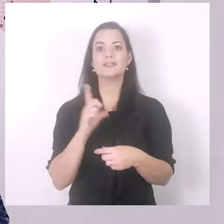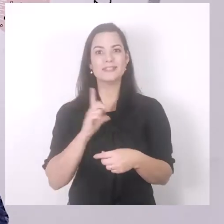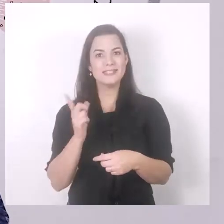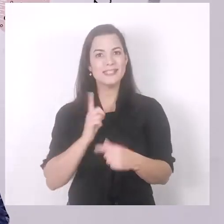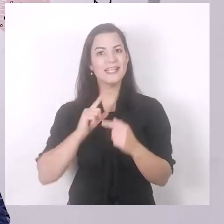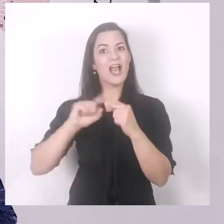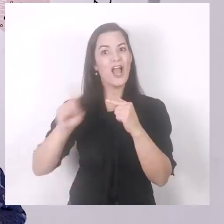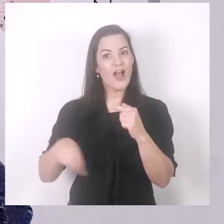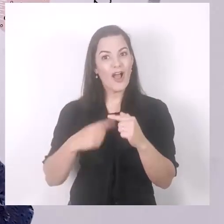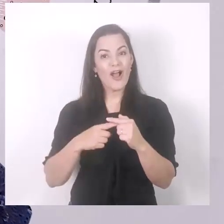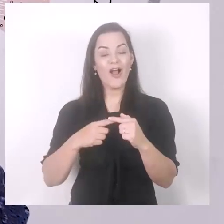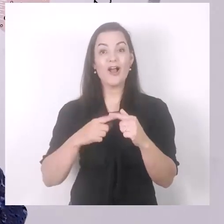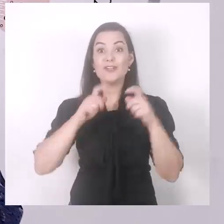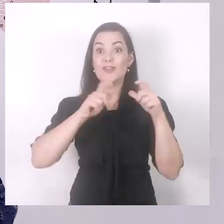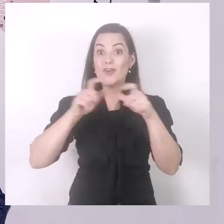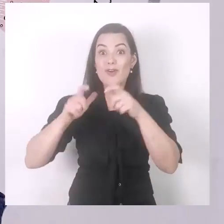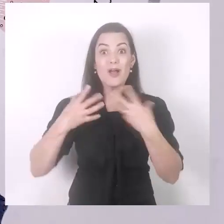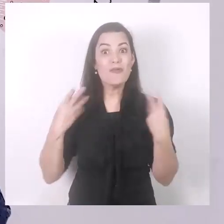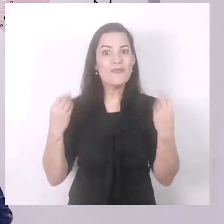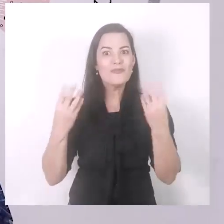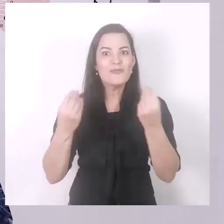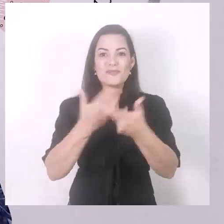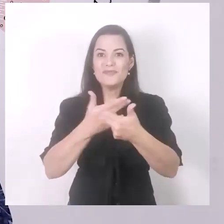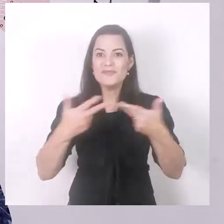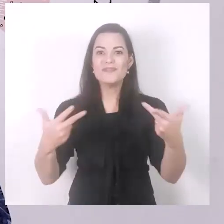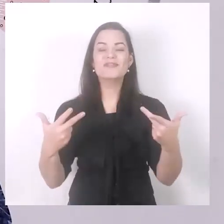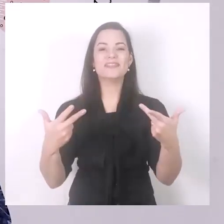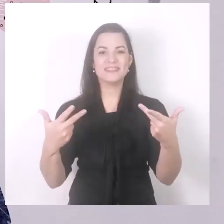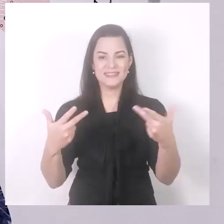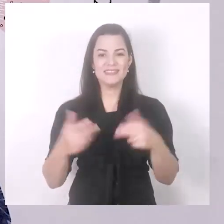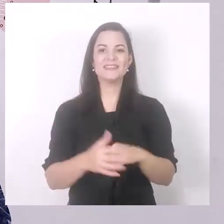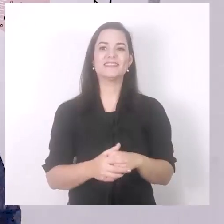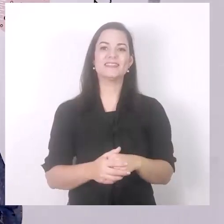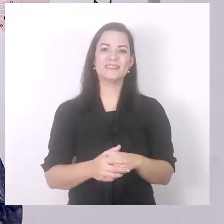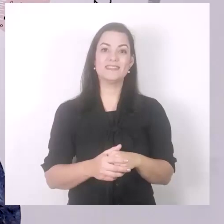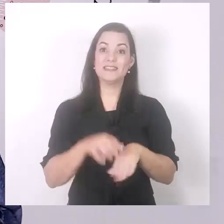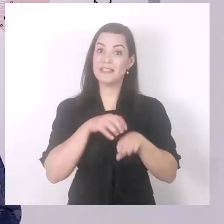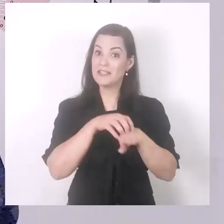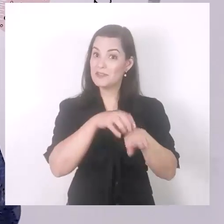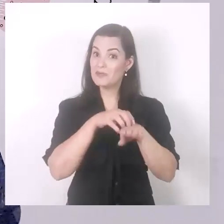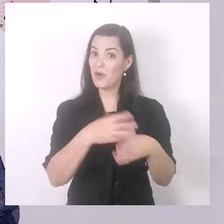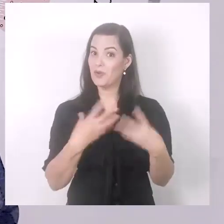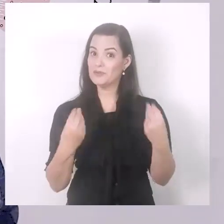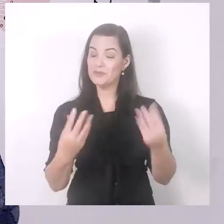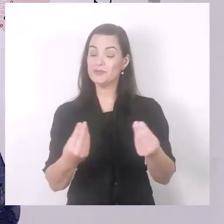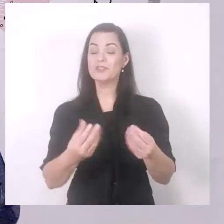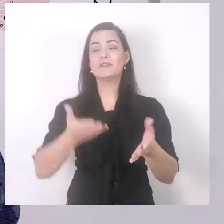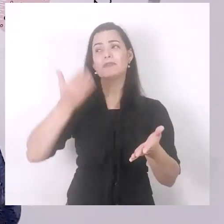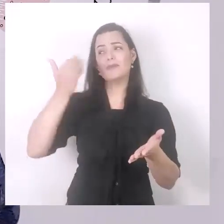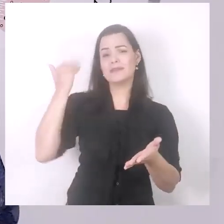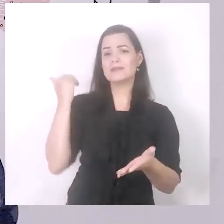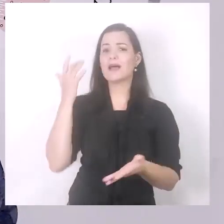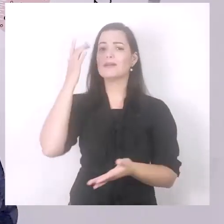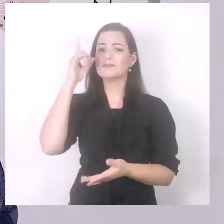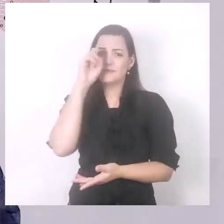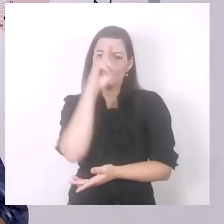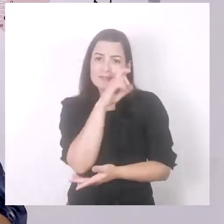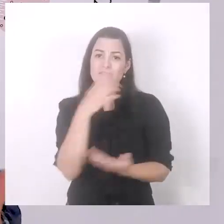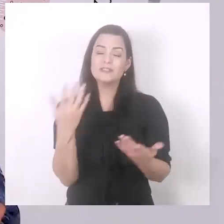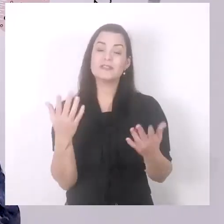estão espalhadas em vários meios de transporte. Então não era muito fácil. Você já